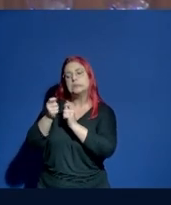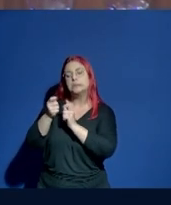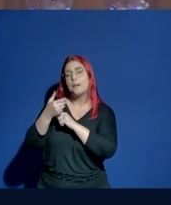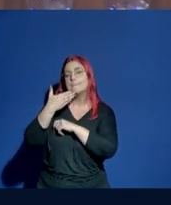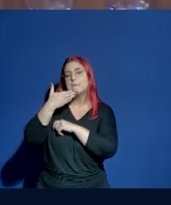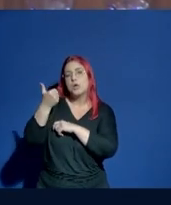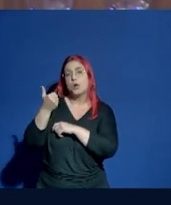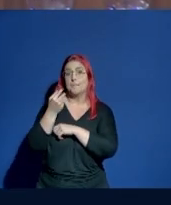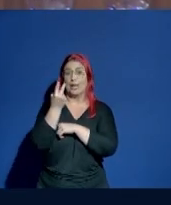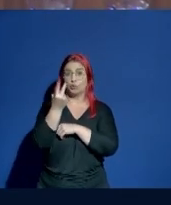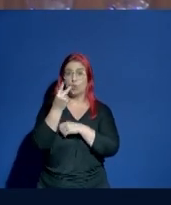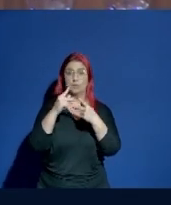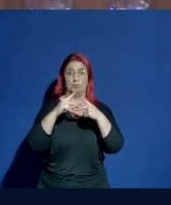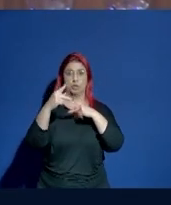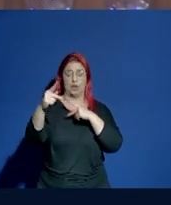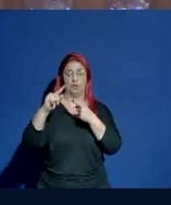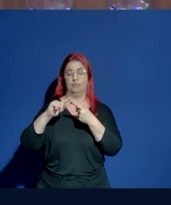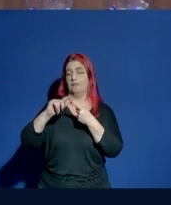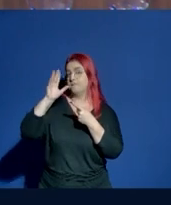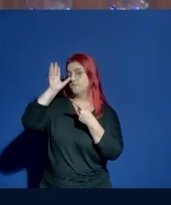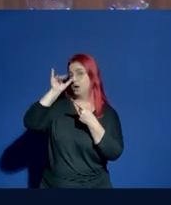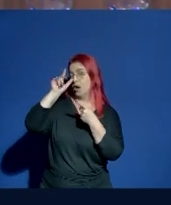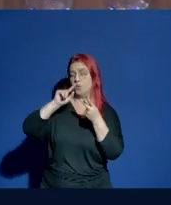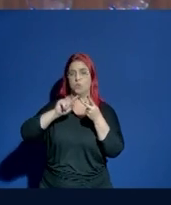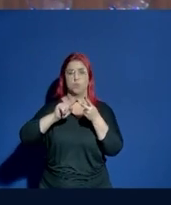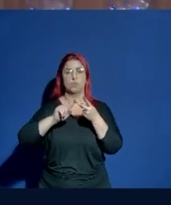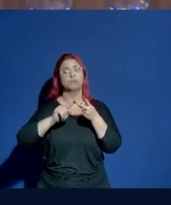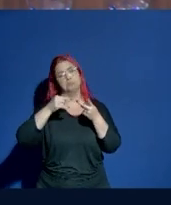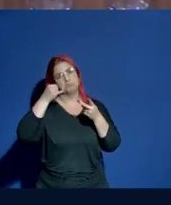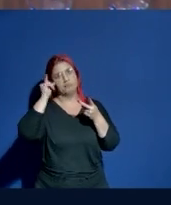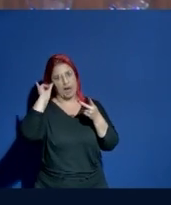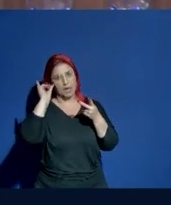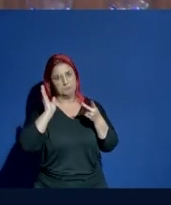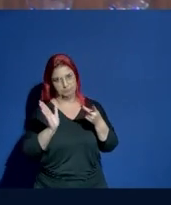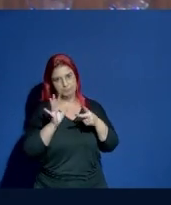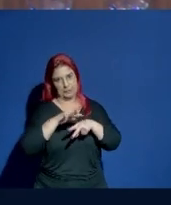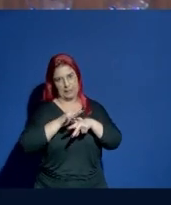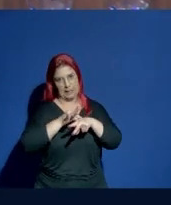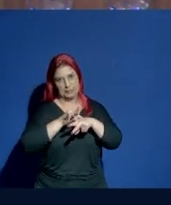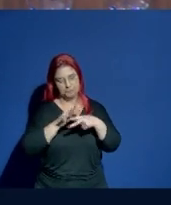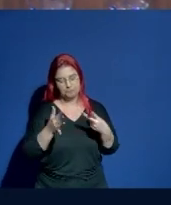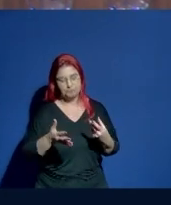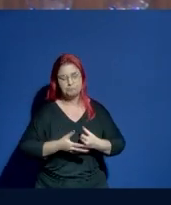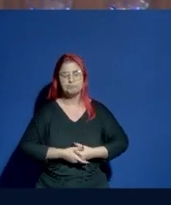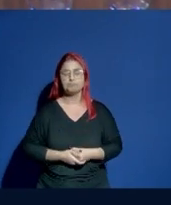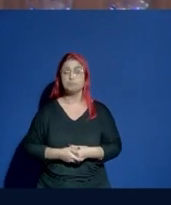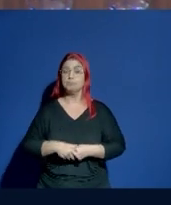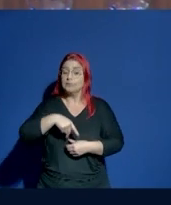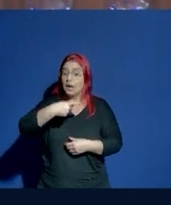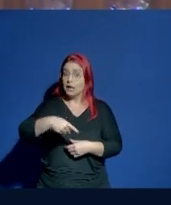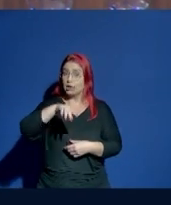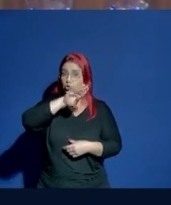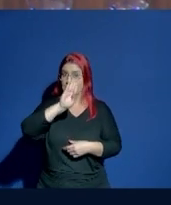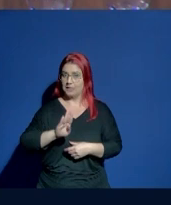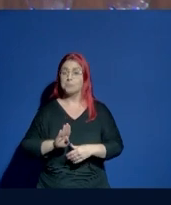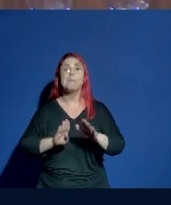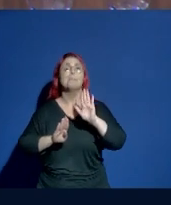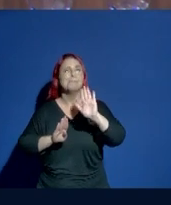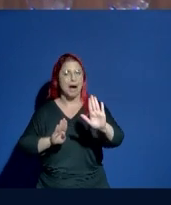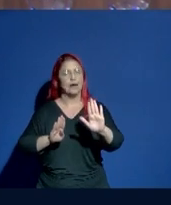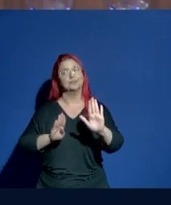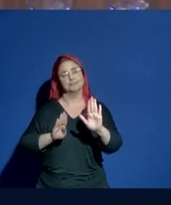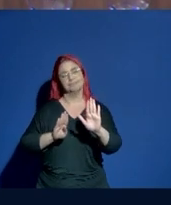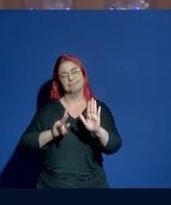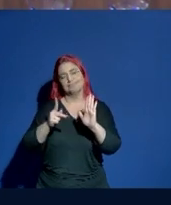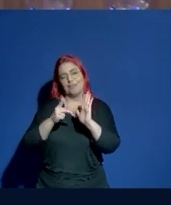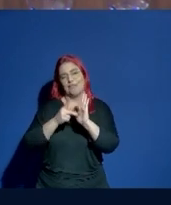duas proteínas, para frangos e para suínos. E eu estou falando no Brasil, mas no mundo